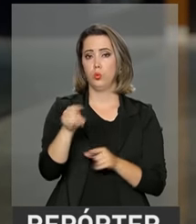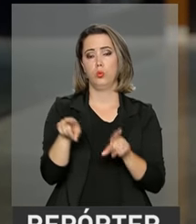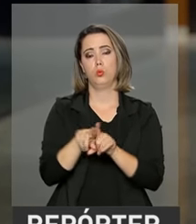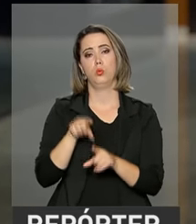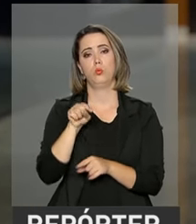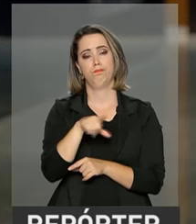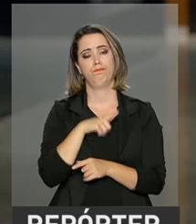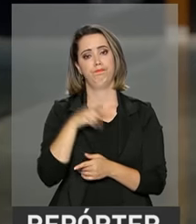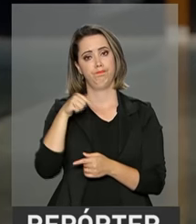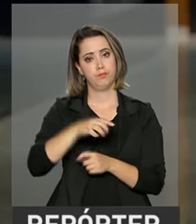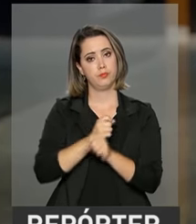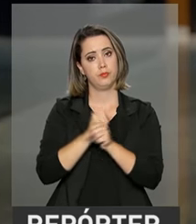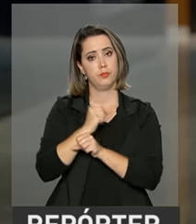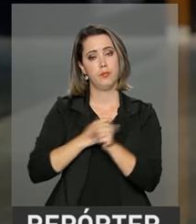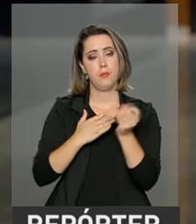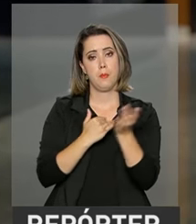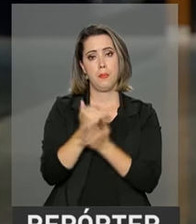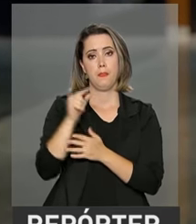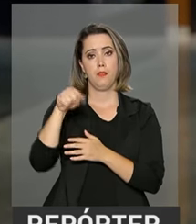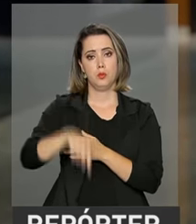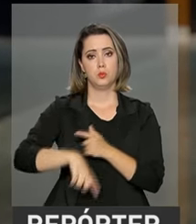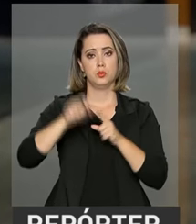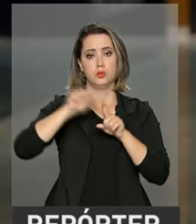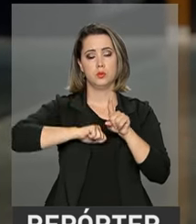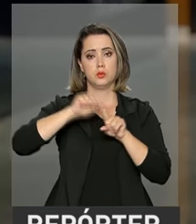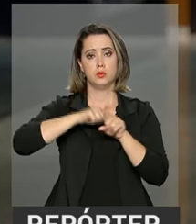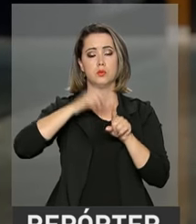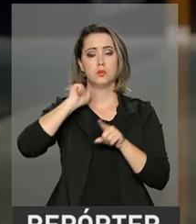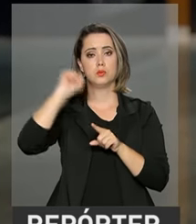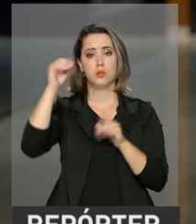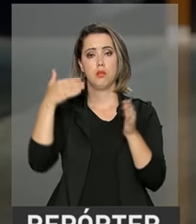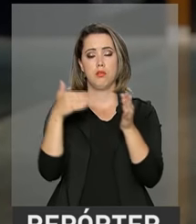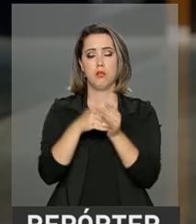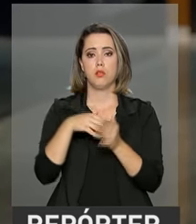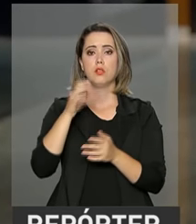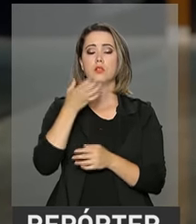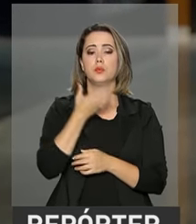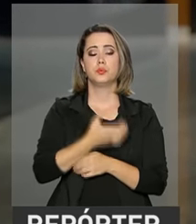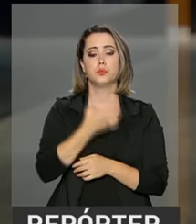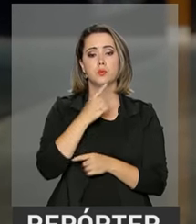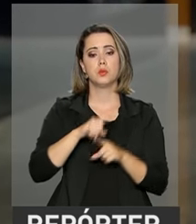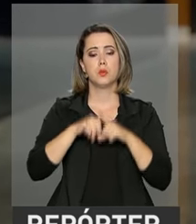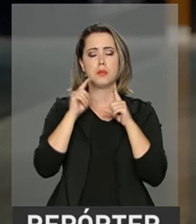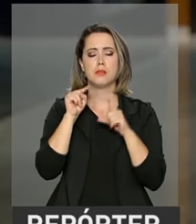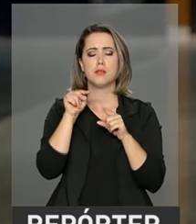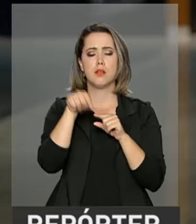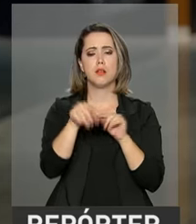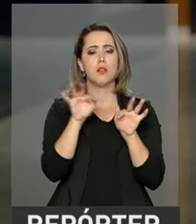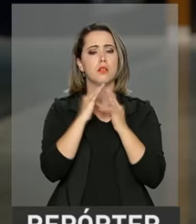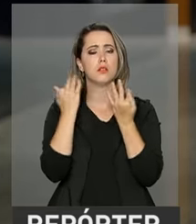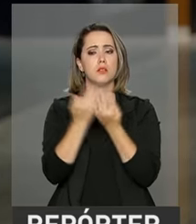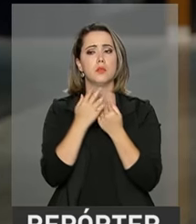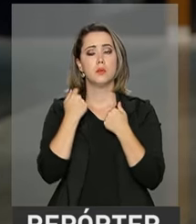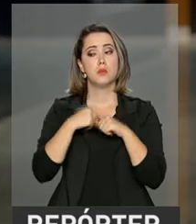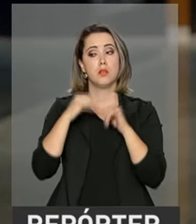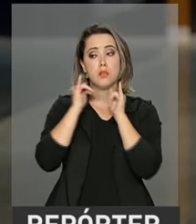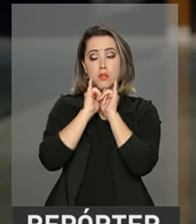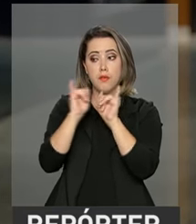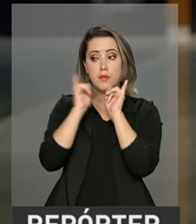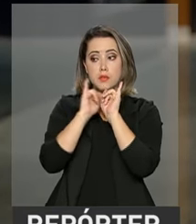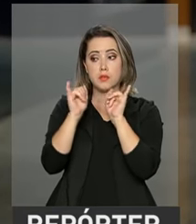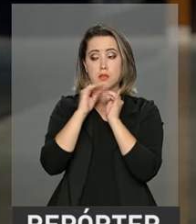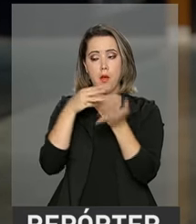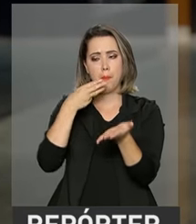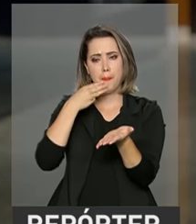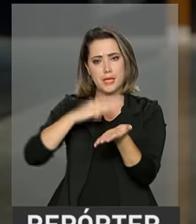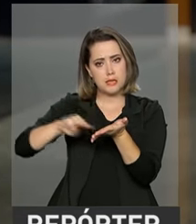e essa atualização começa agora neste mês de abril e vai até dezembro só que essas famílias vão ser informadas por meio de